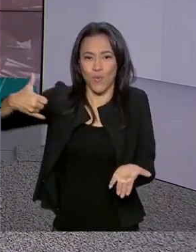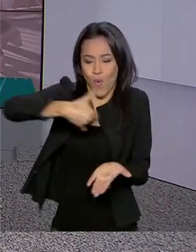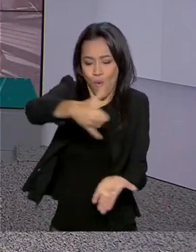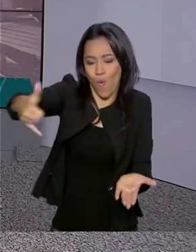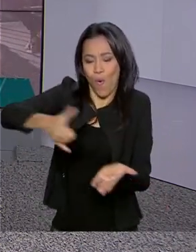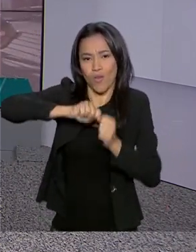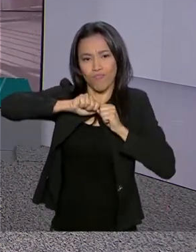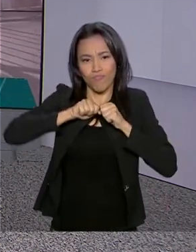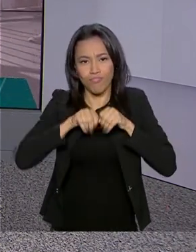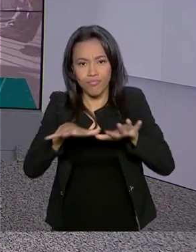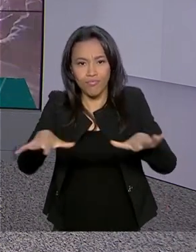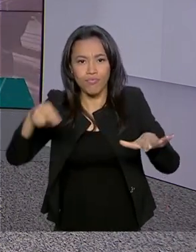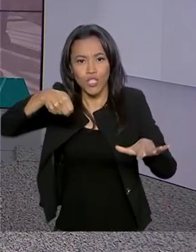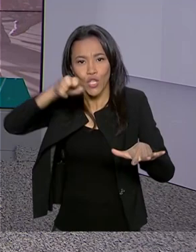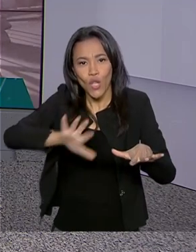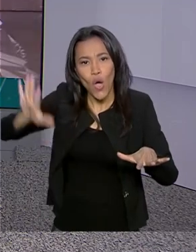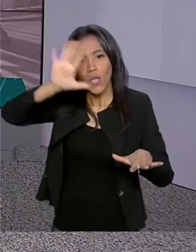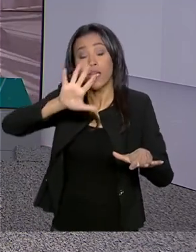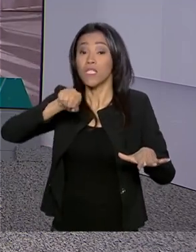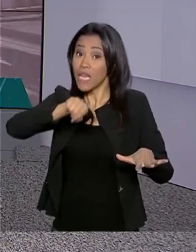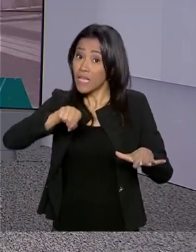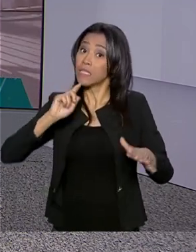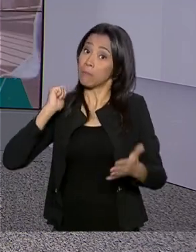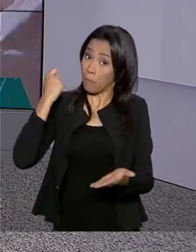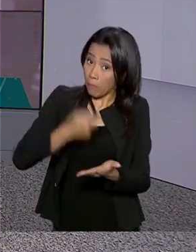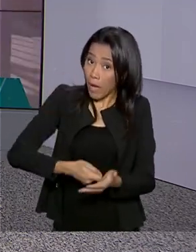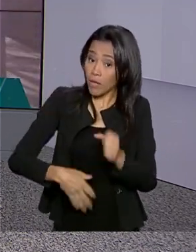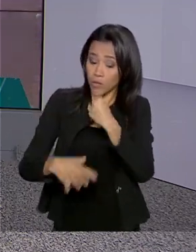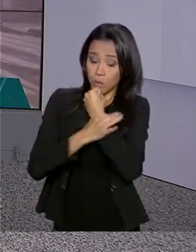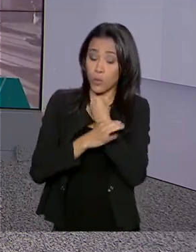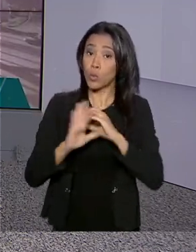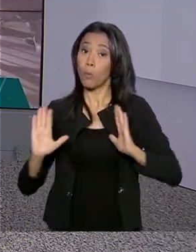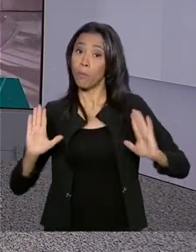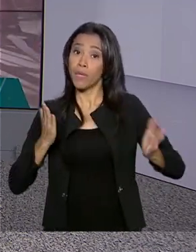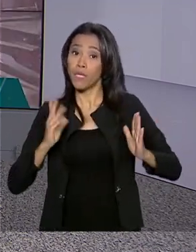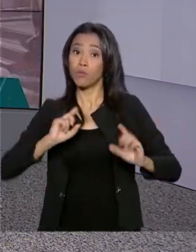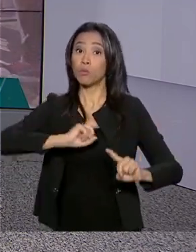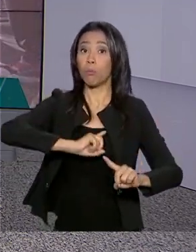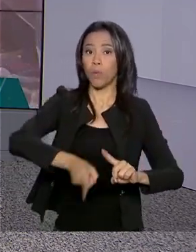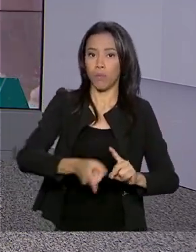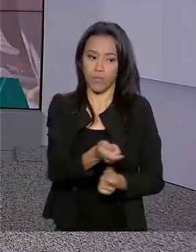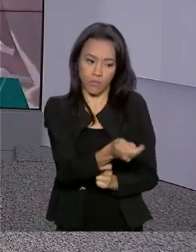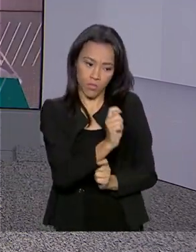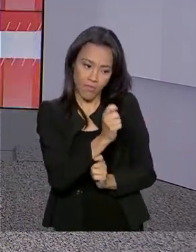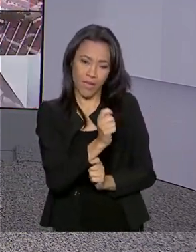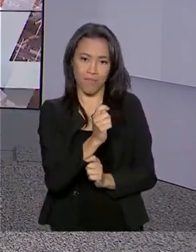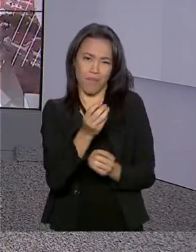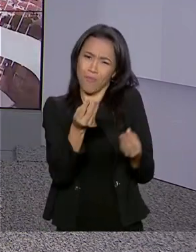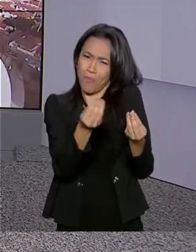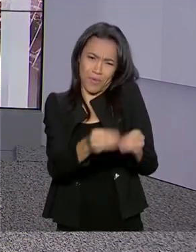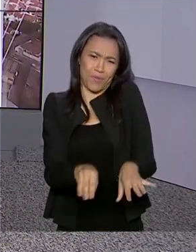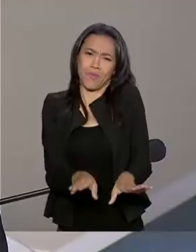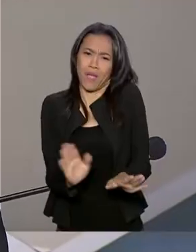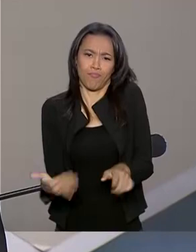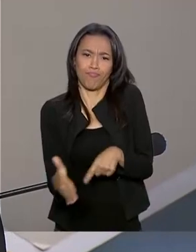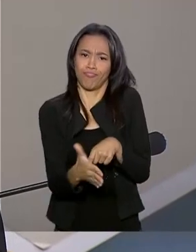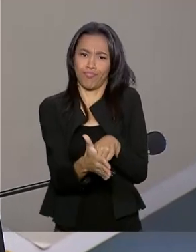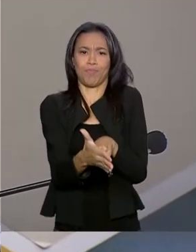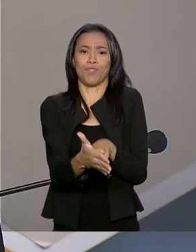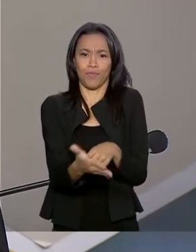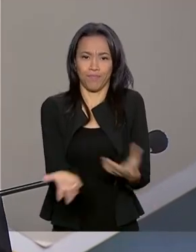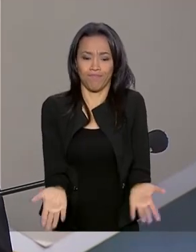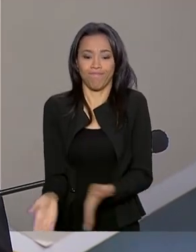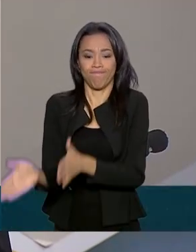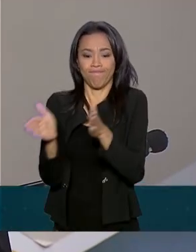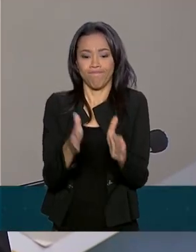Normalmente, esse seguro é pago nos períodos em que a pesca está proibida para não prejudicar a reprodução das espécies. São 60